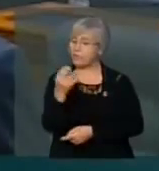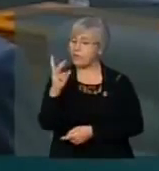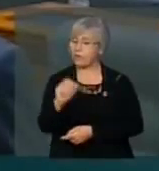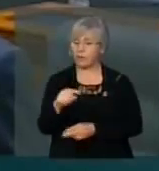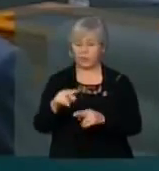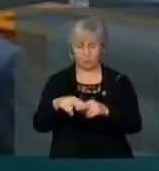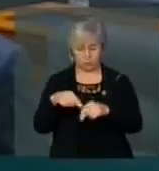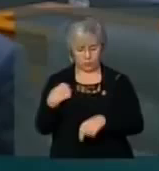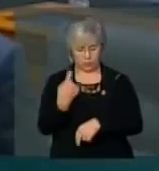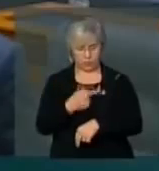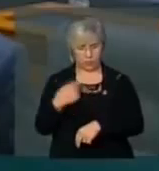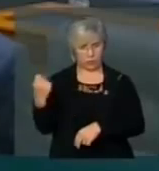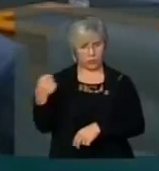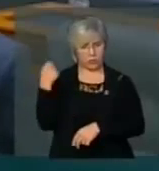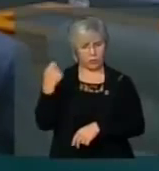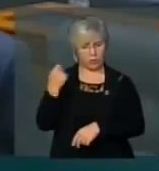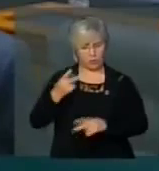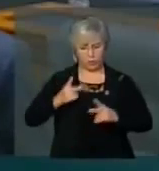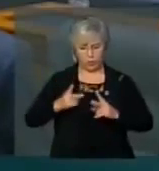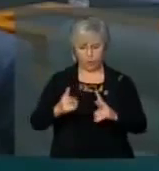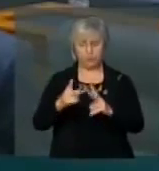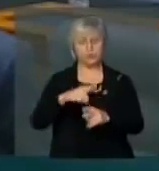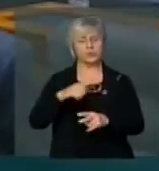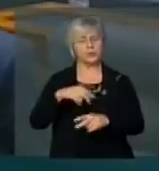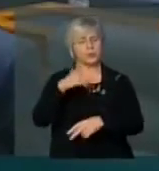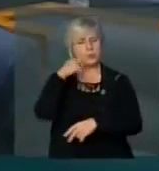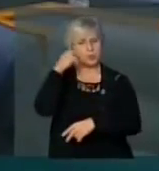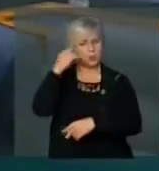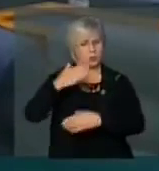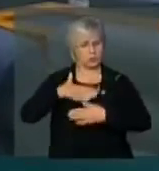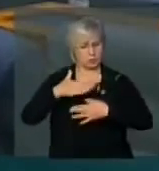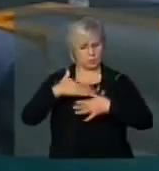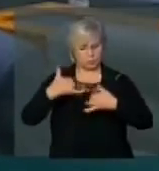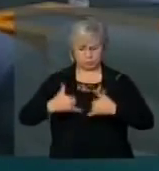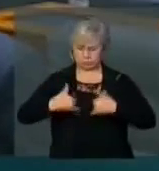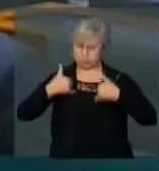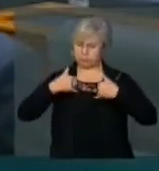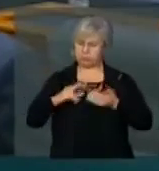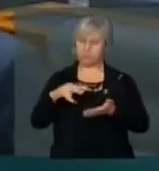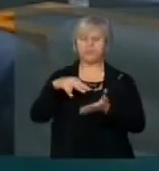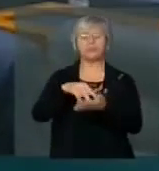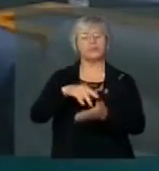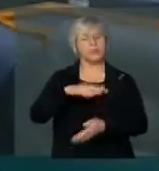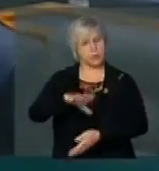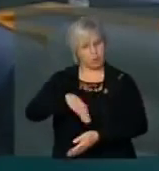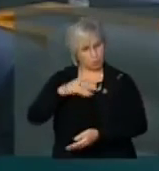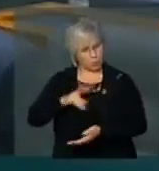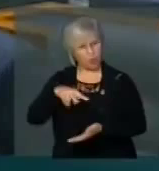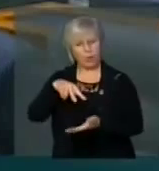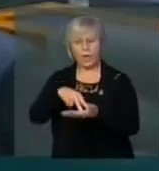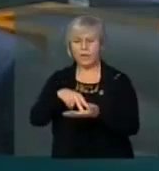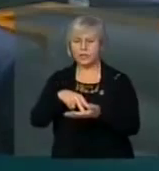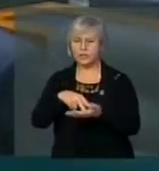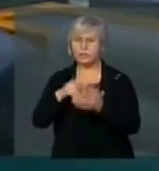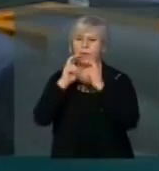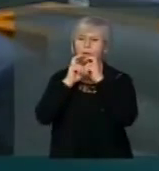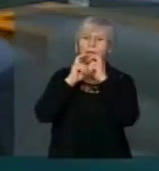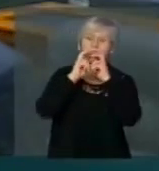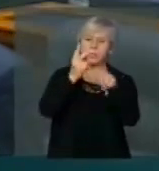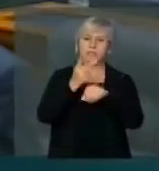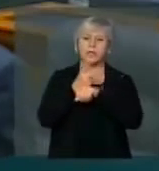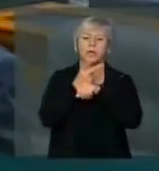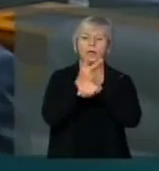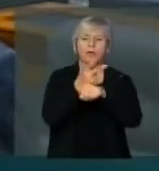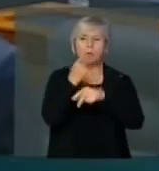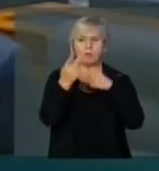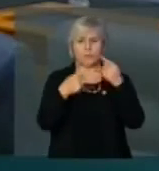nós, gaúchos, ainda temos vergonha na cara, autoestima, e temos coragem suficiente para levantar a voz e dizer que